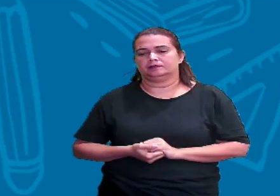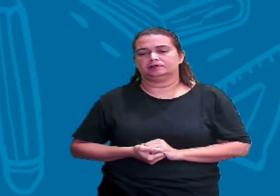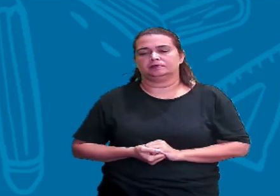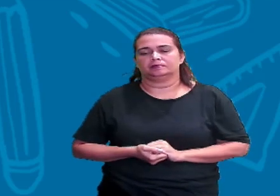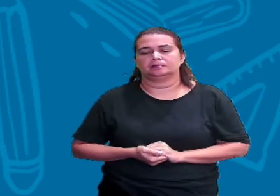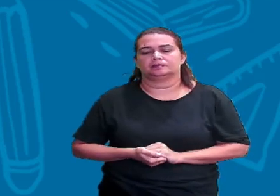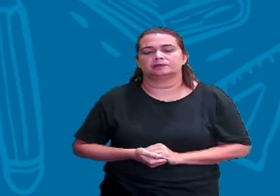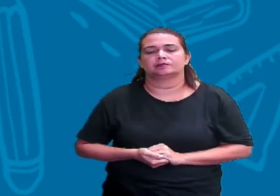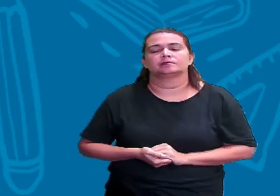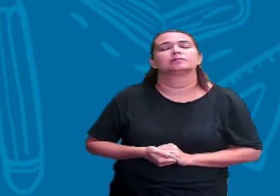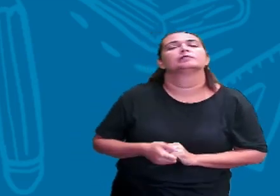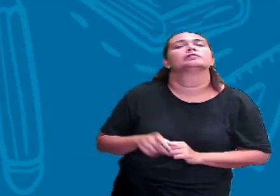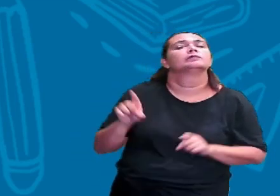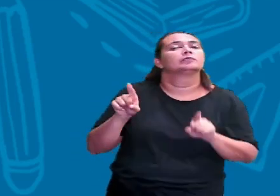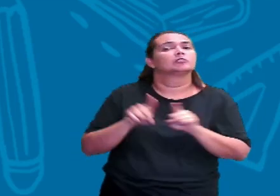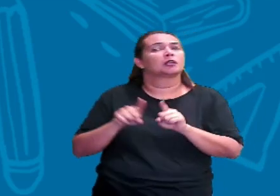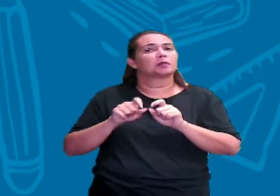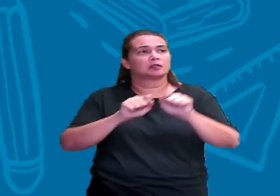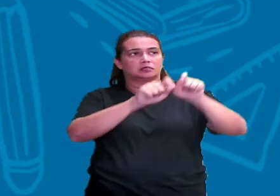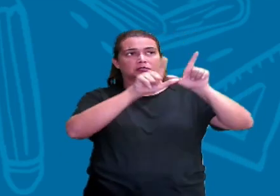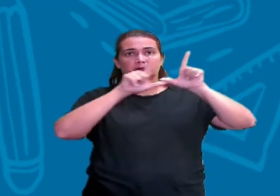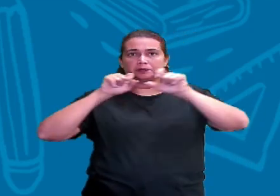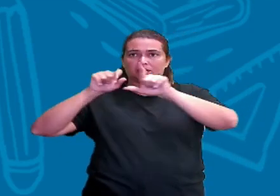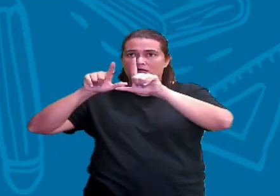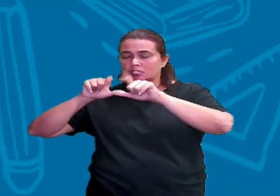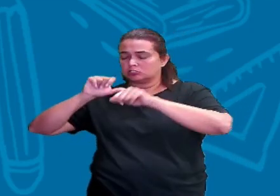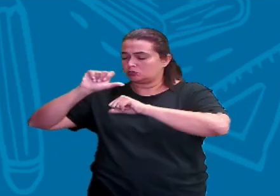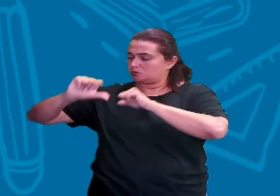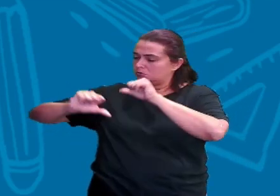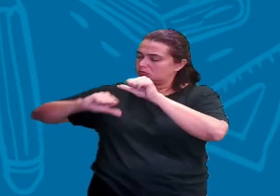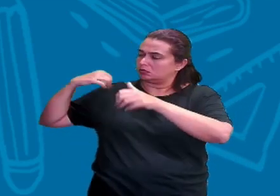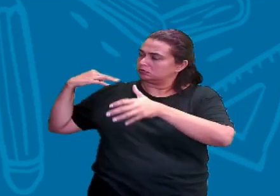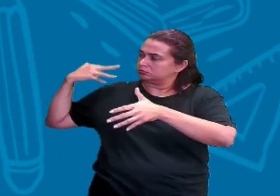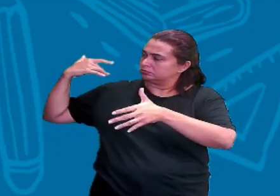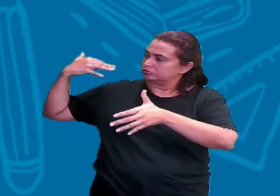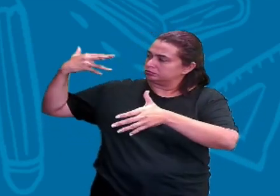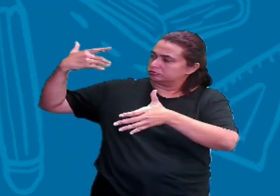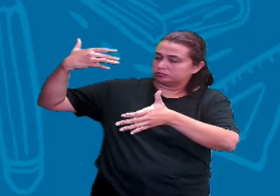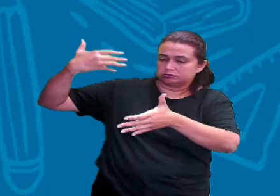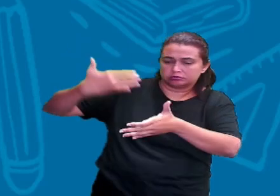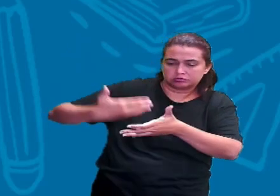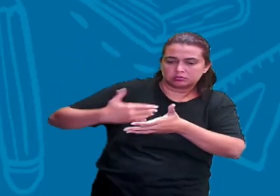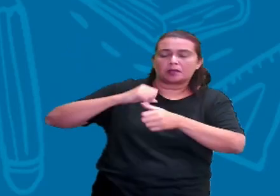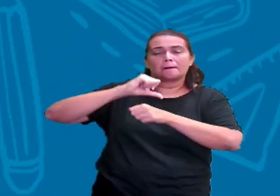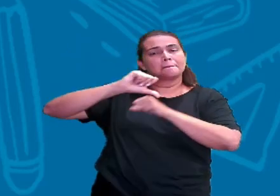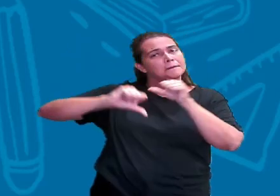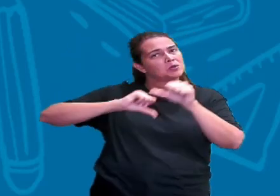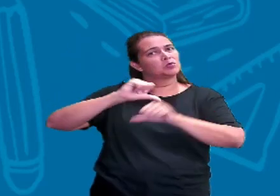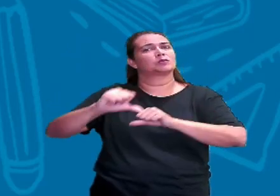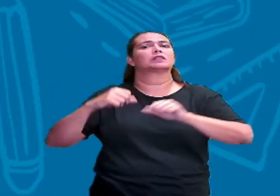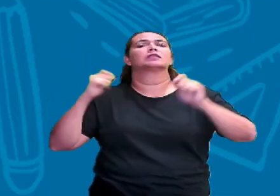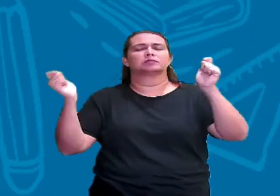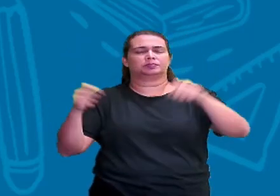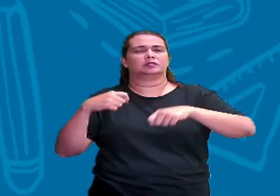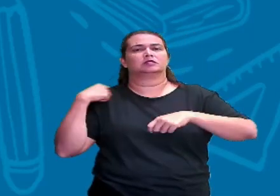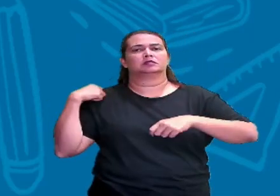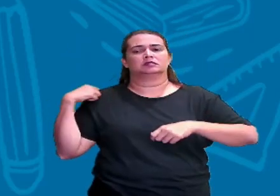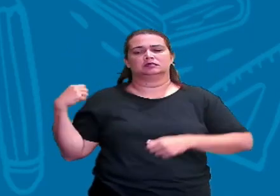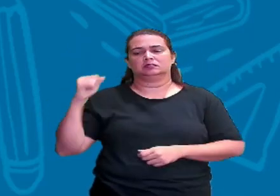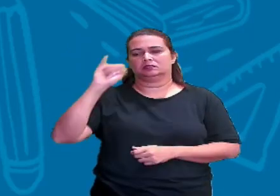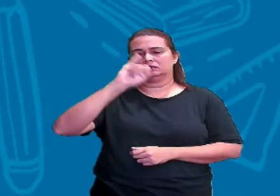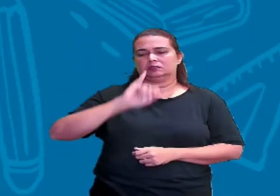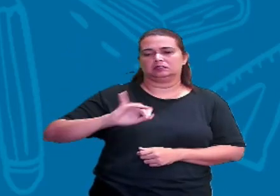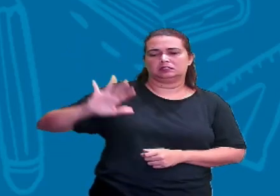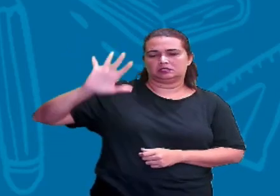As paisagens também vão se modificar ao longo do tempo, certo? E aí a gente trouxe algumas imagens da